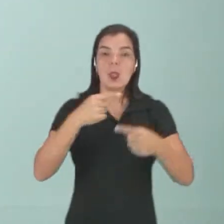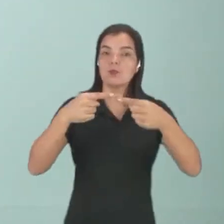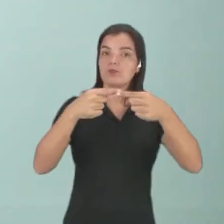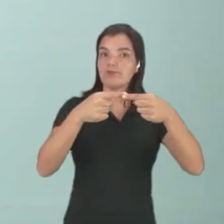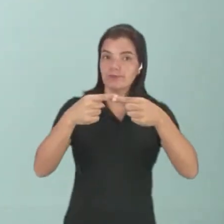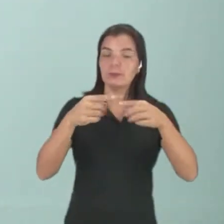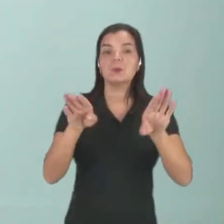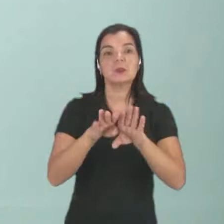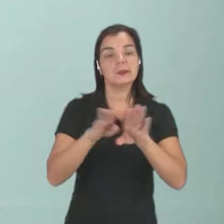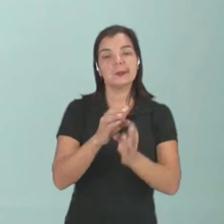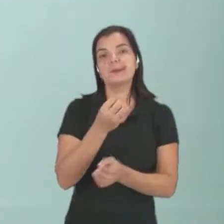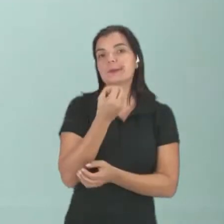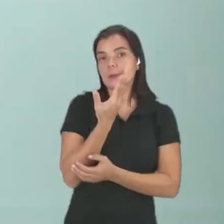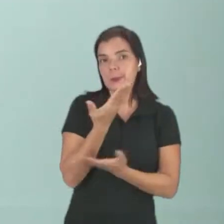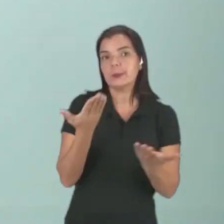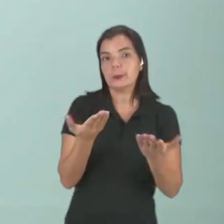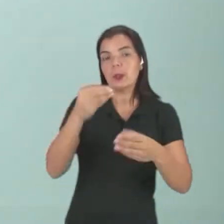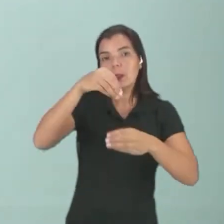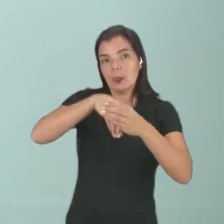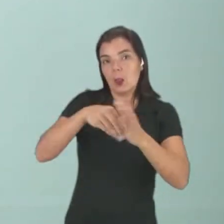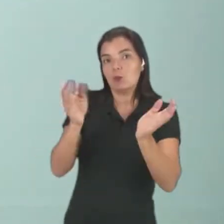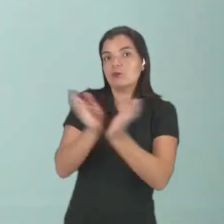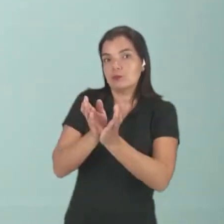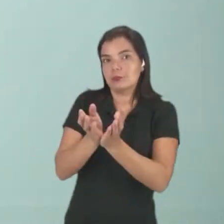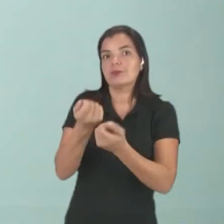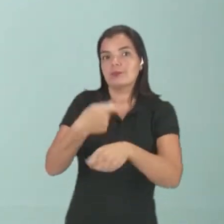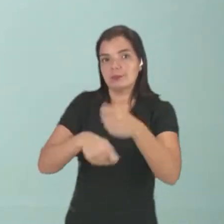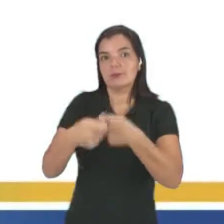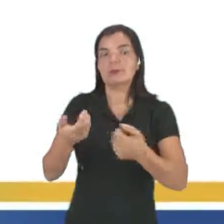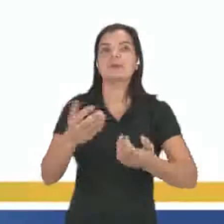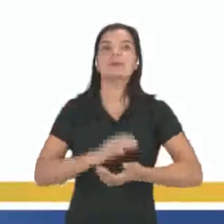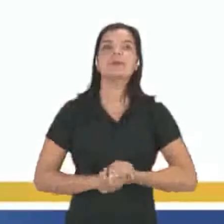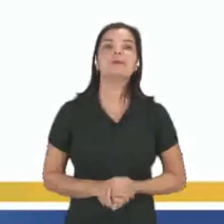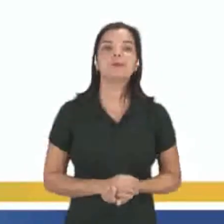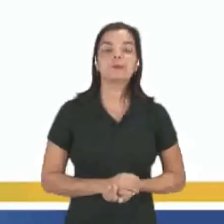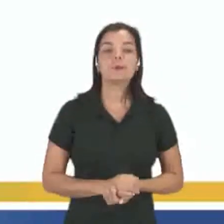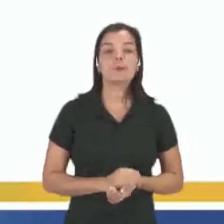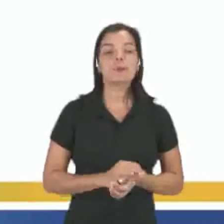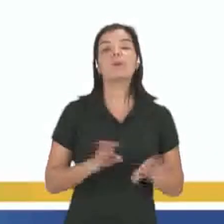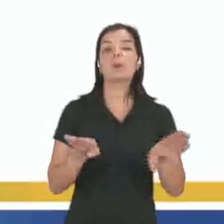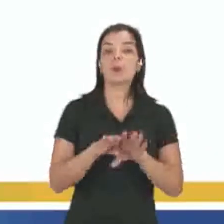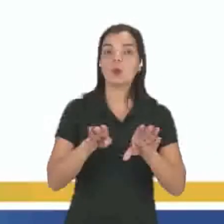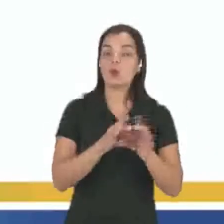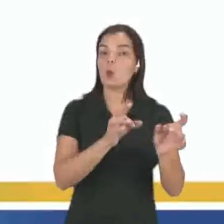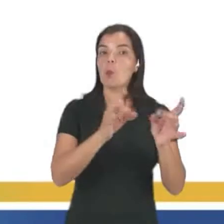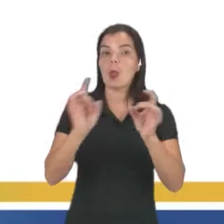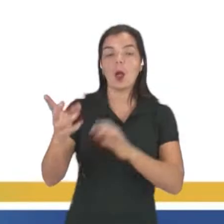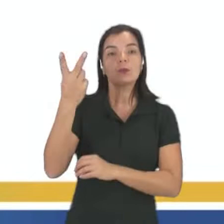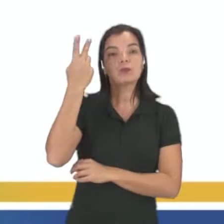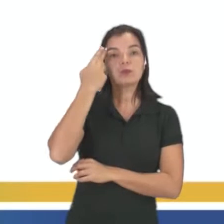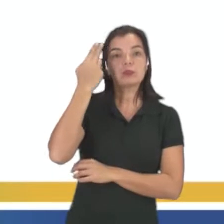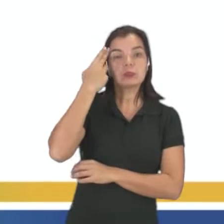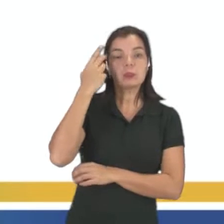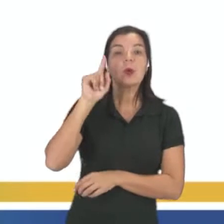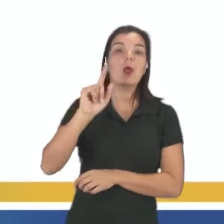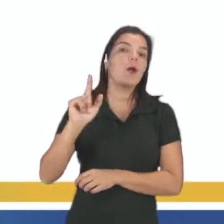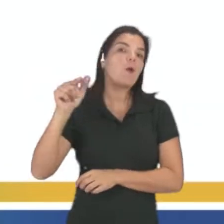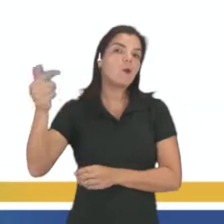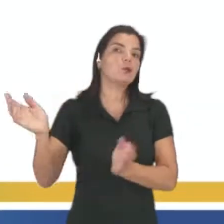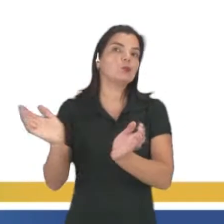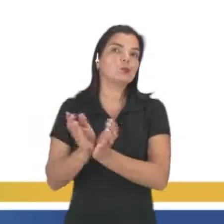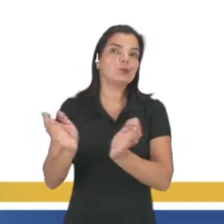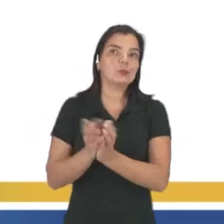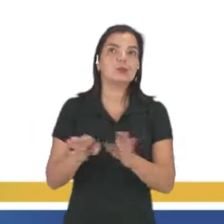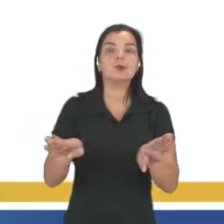senão não valeria a pena estar dentro de um grupo, de um bloco. No mercado comum, já é outra categoria,